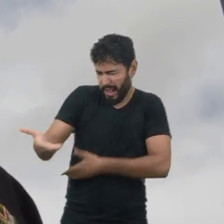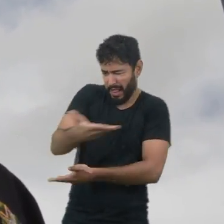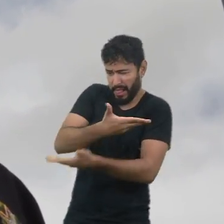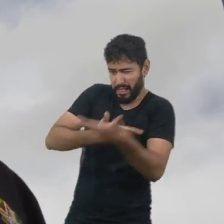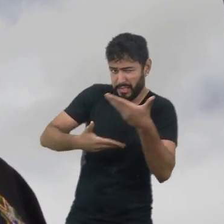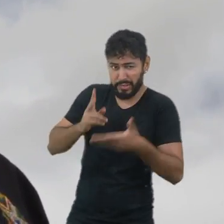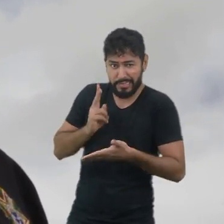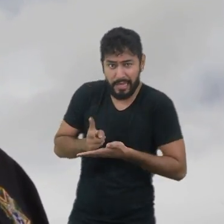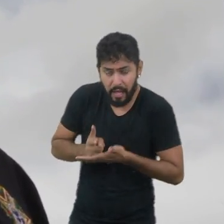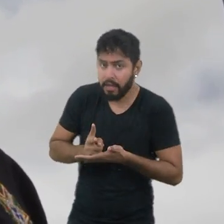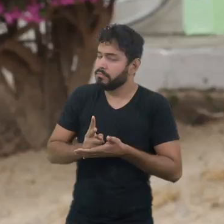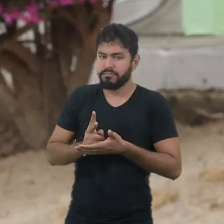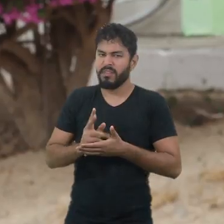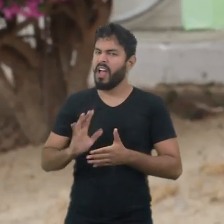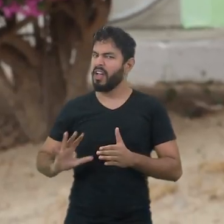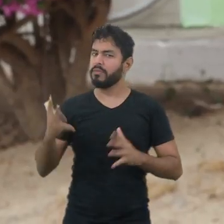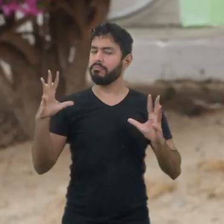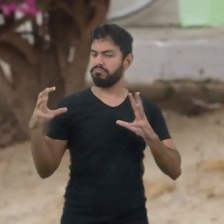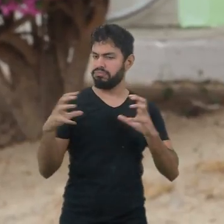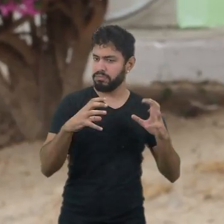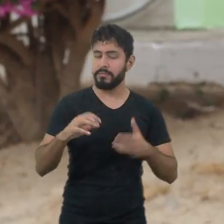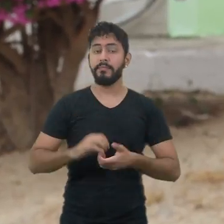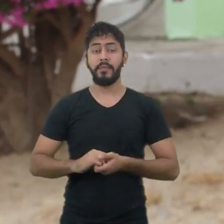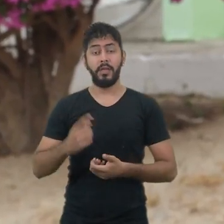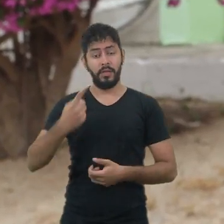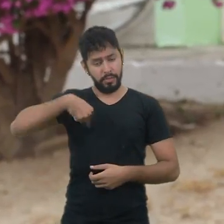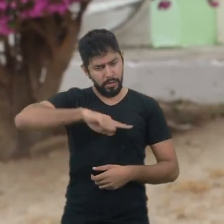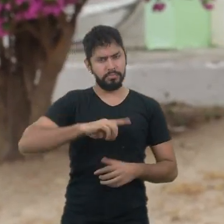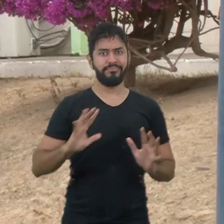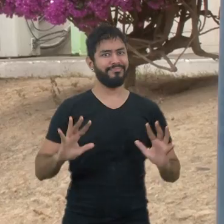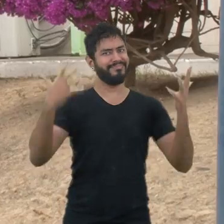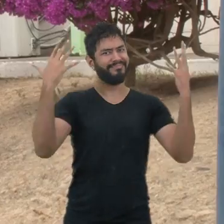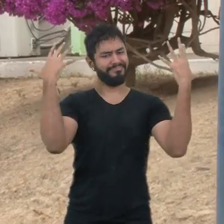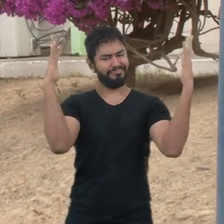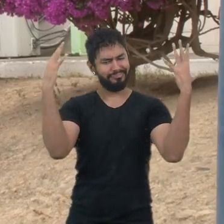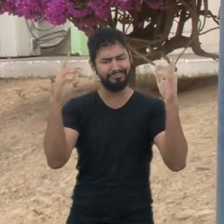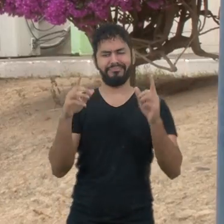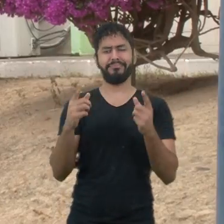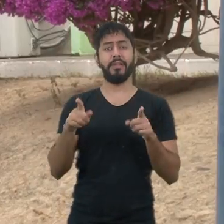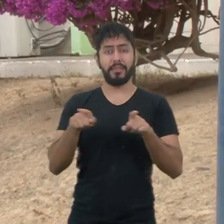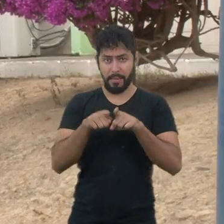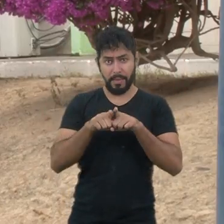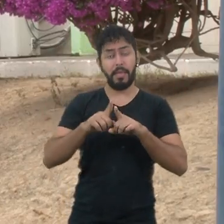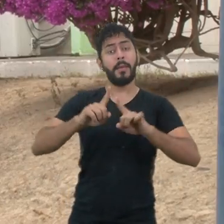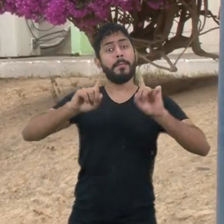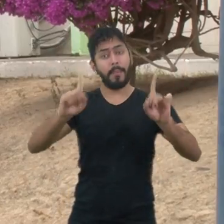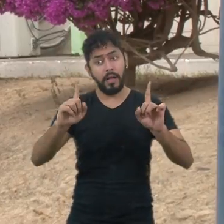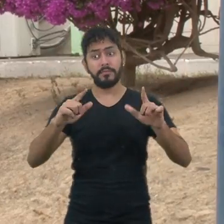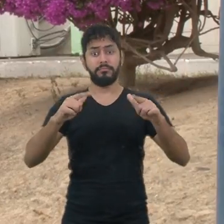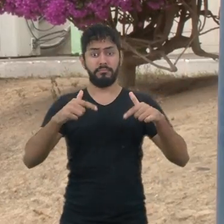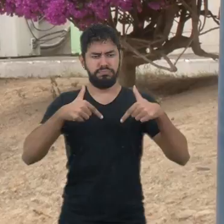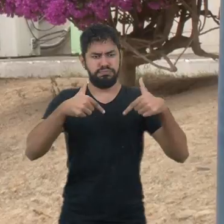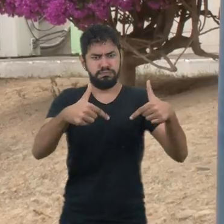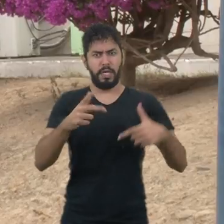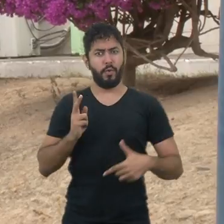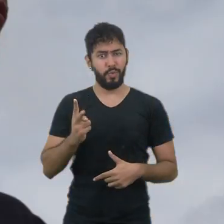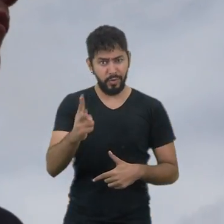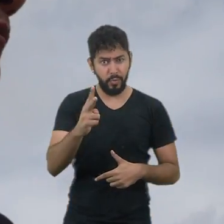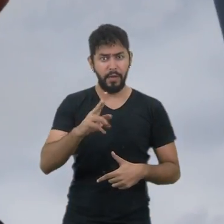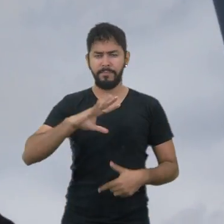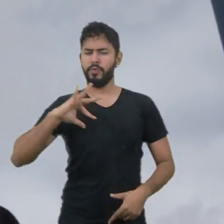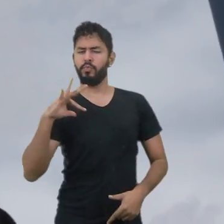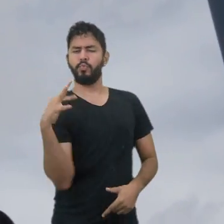vê o outro como irmão. Então a gente tem muito a comemorar, sim, mas também temos muito a